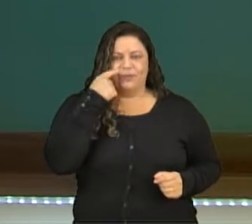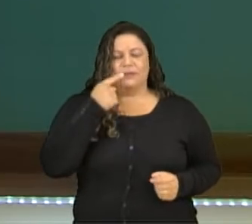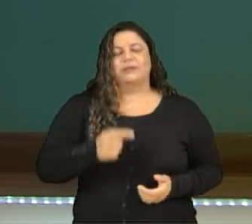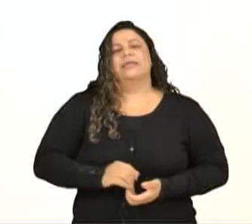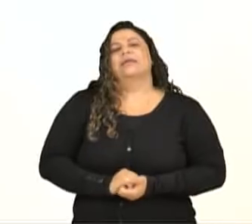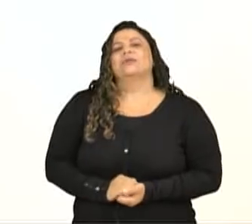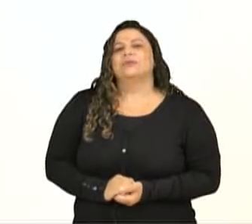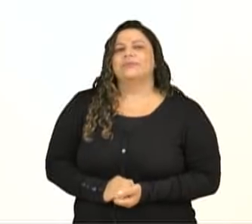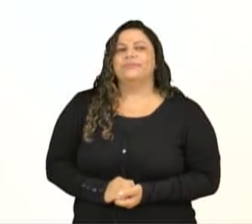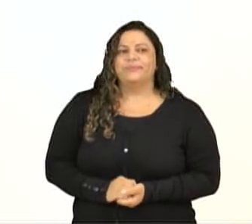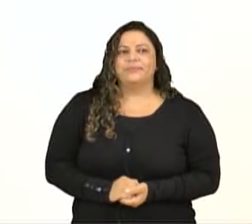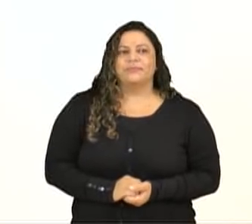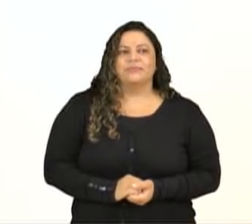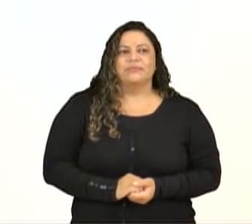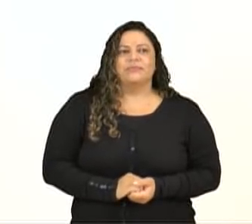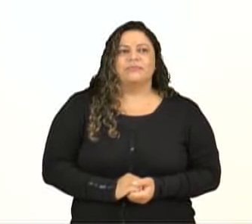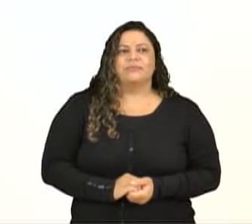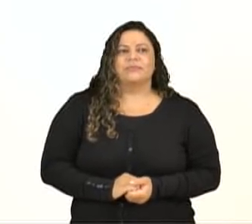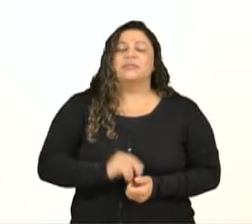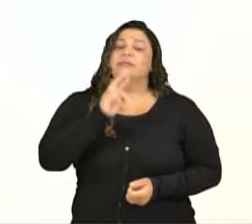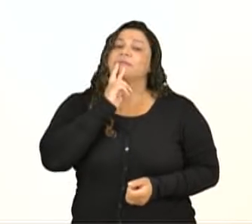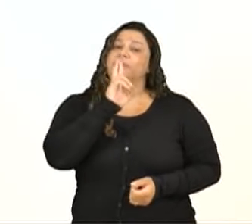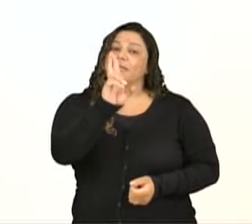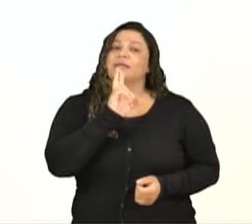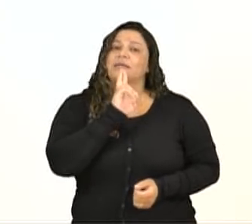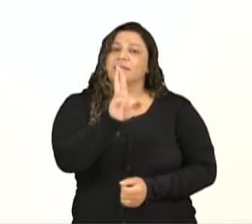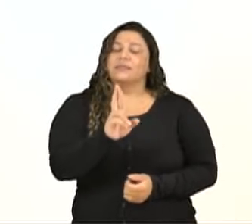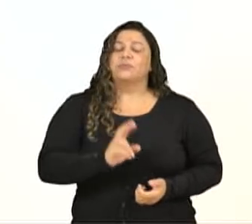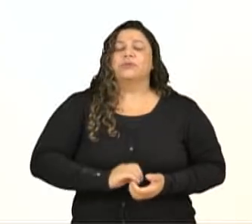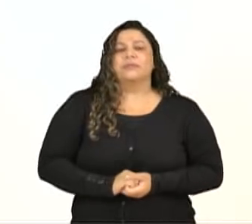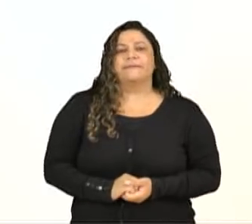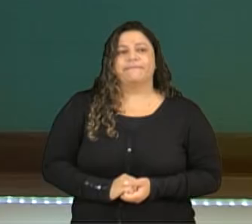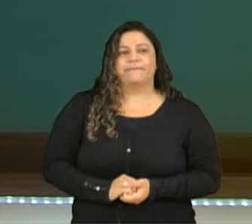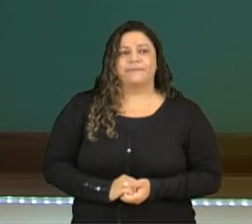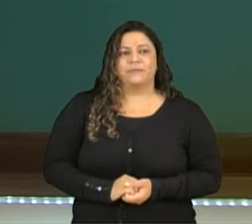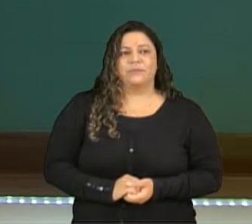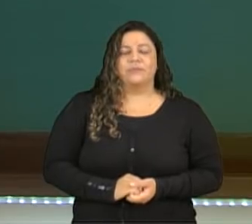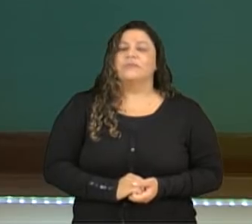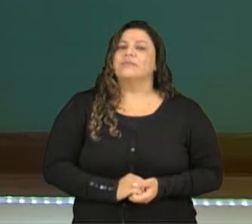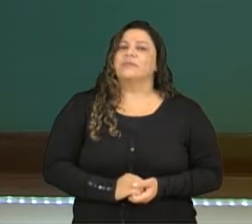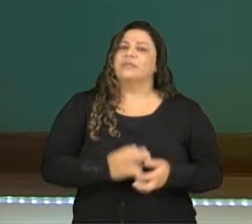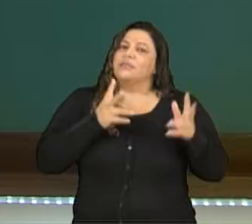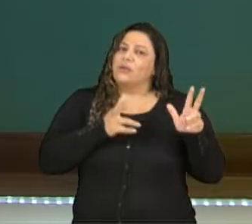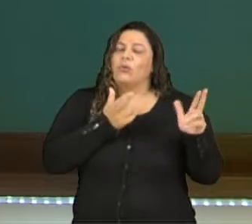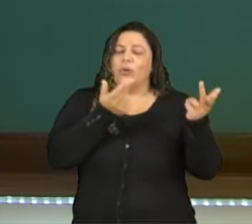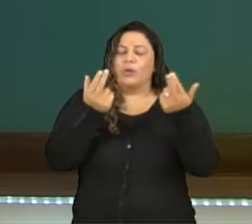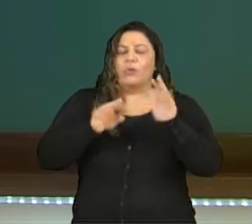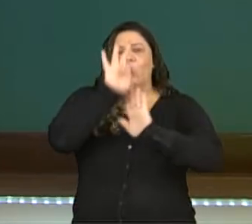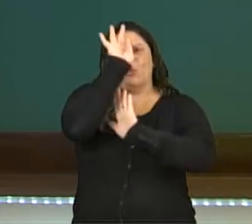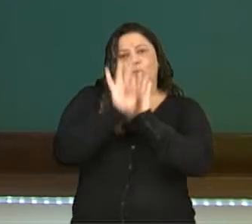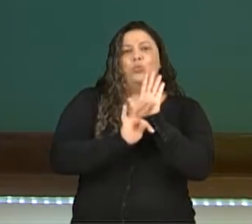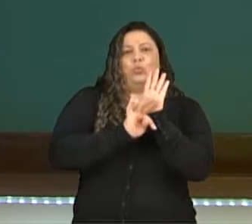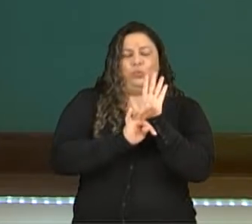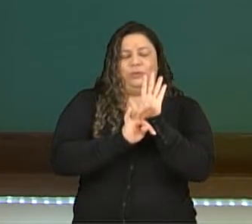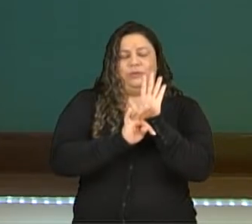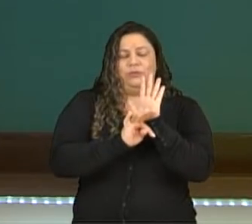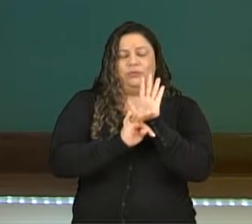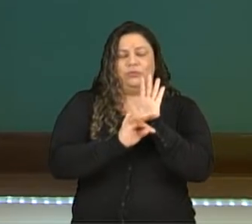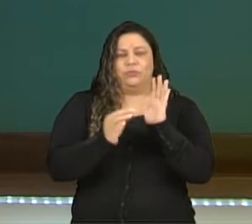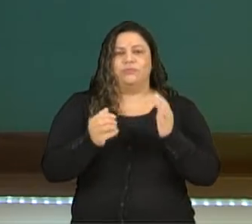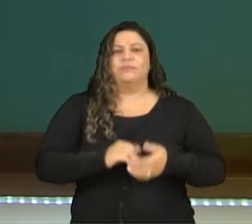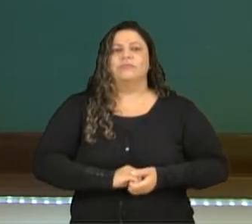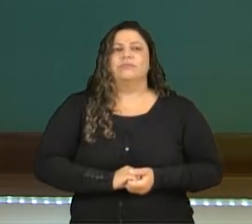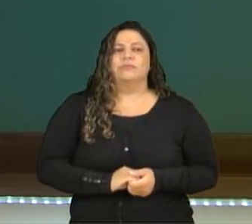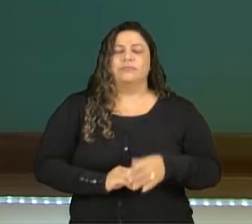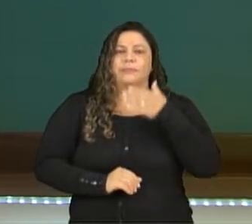de fazer. Para responder, então a gente vai fazer igual fizemos no texto da notícia. Qual